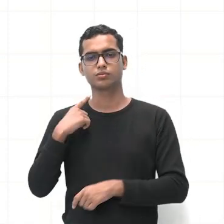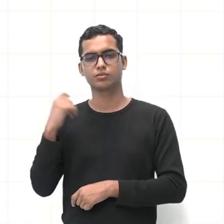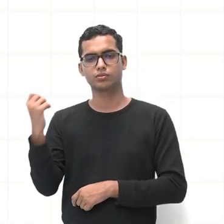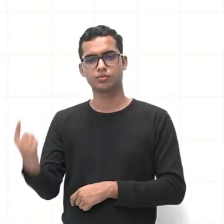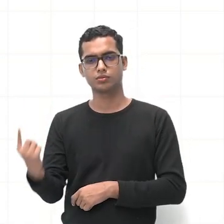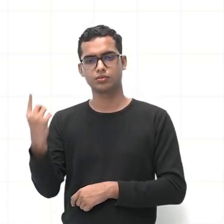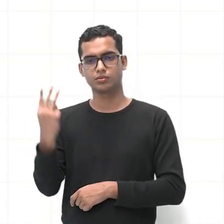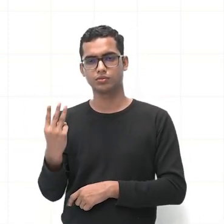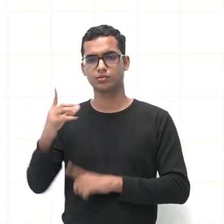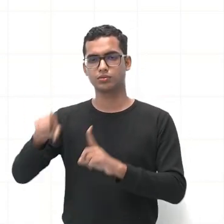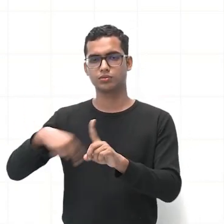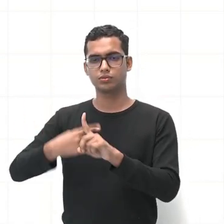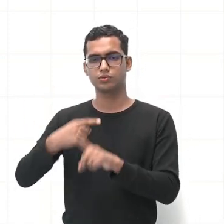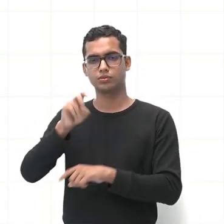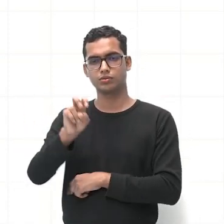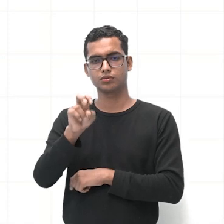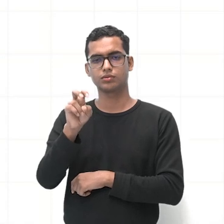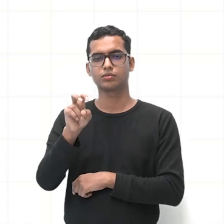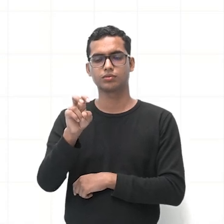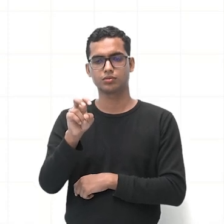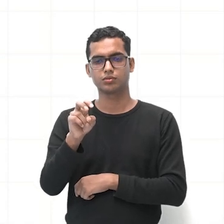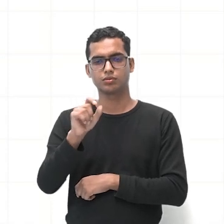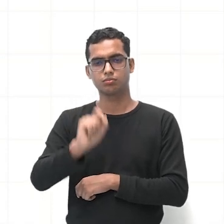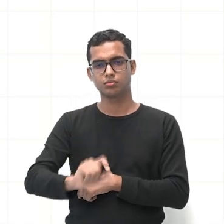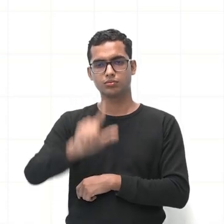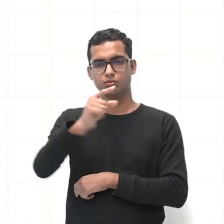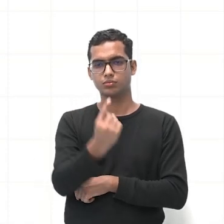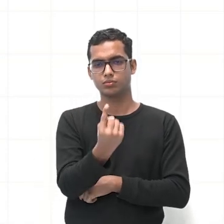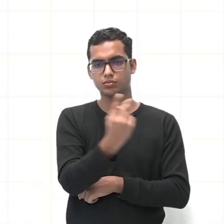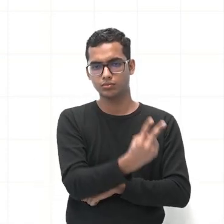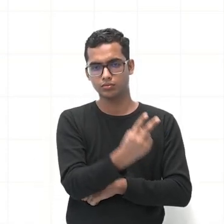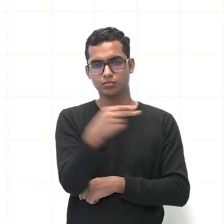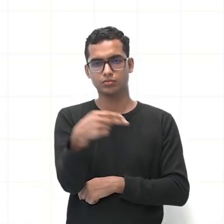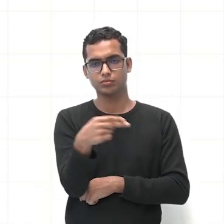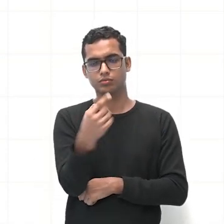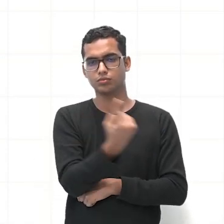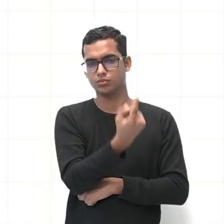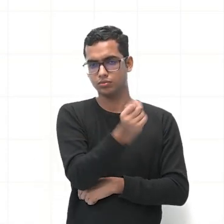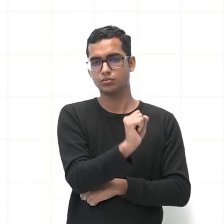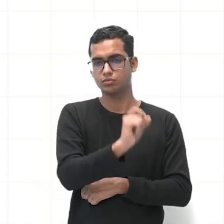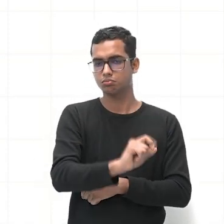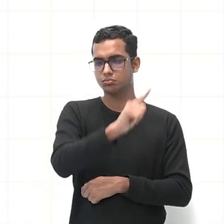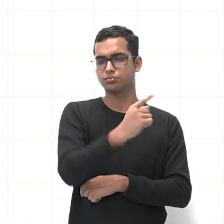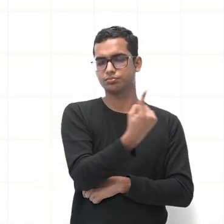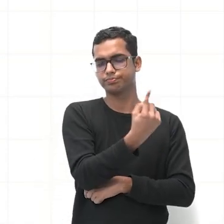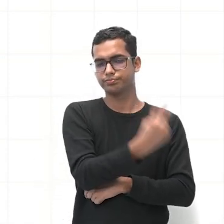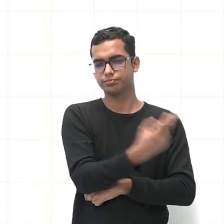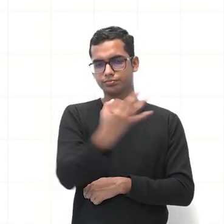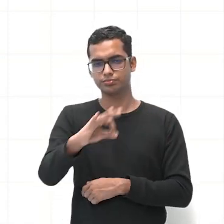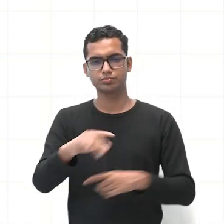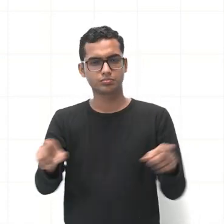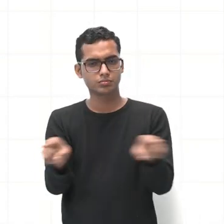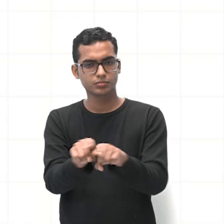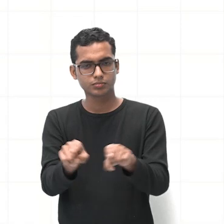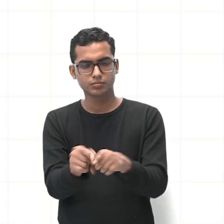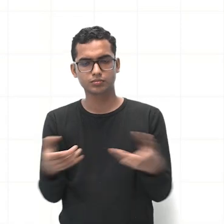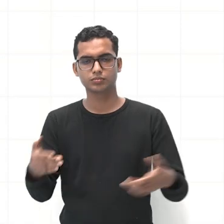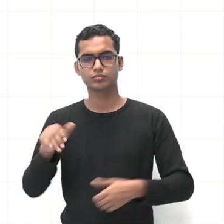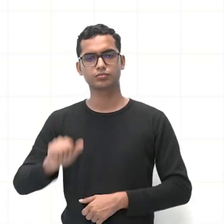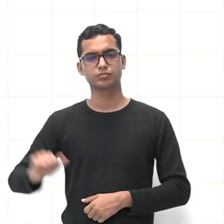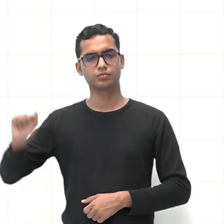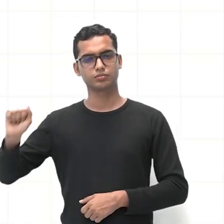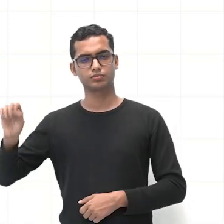12. 13 mais 5, 18. E 18, de fato, é maior que 12. Muito bem. AB associado com